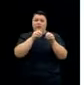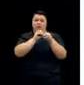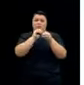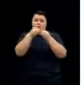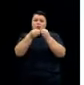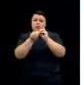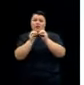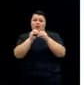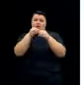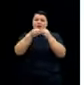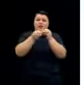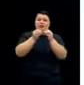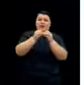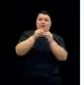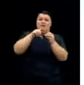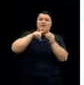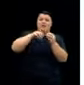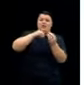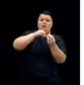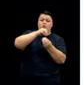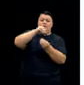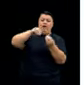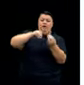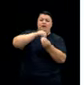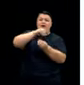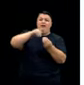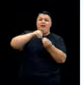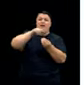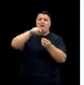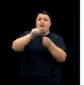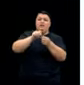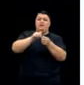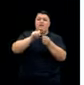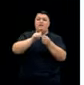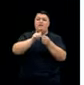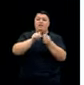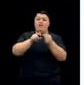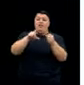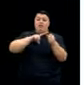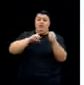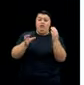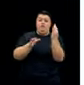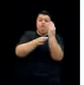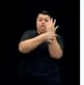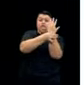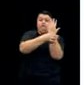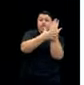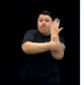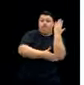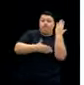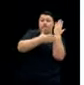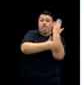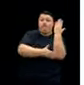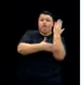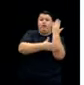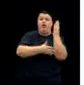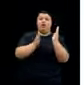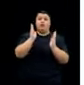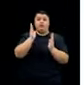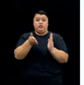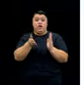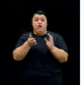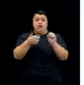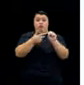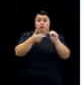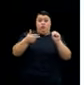vai proporcionar uma reação que vai produzir os anticorpos específicos. Já o anticorpo é